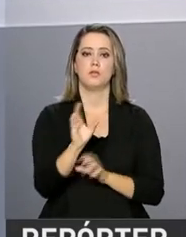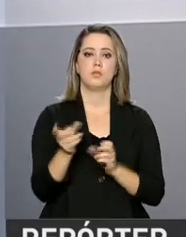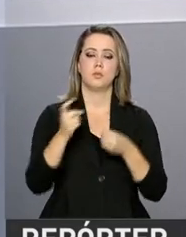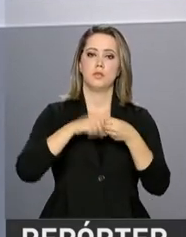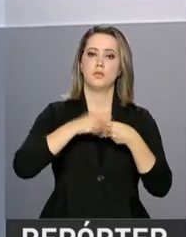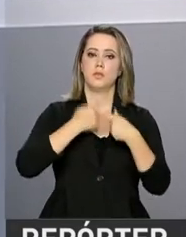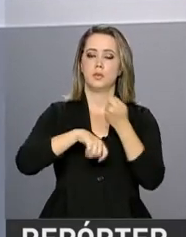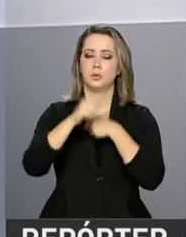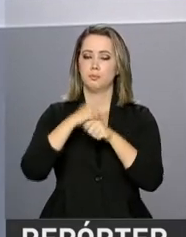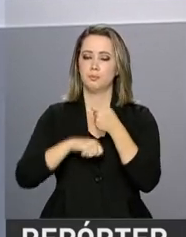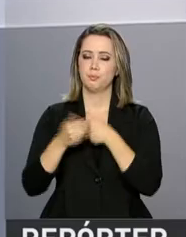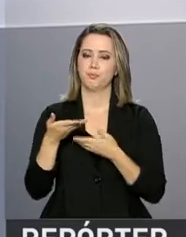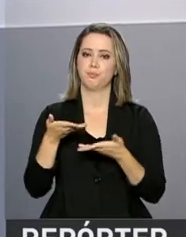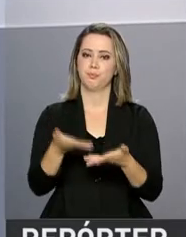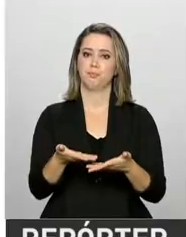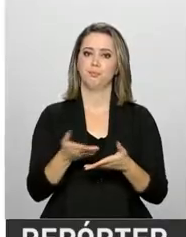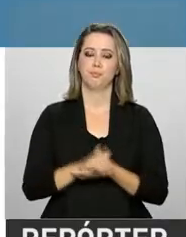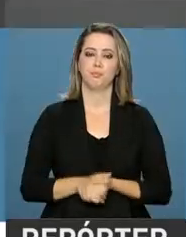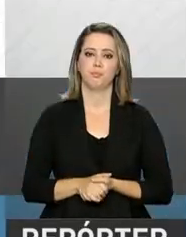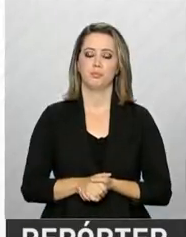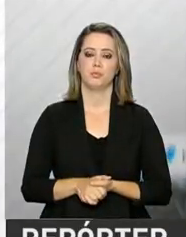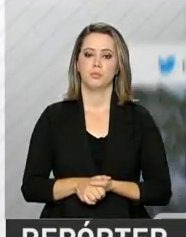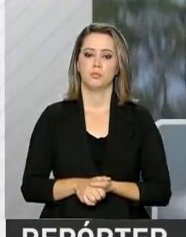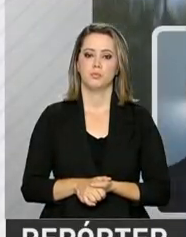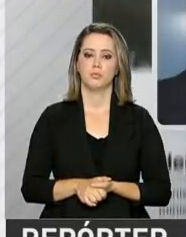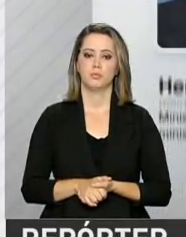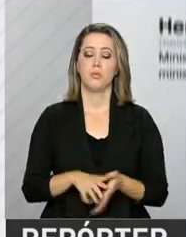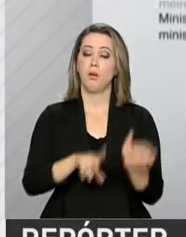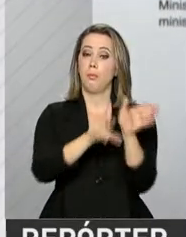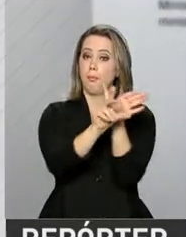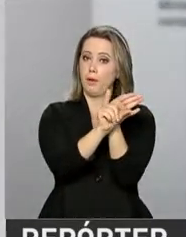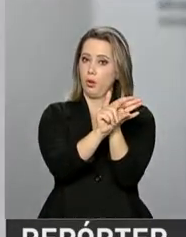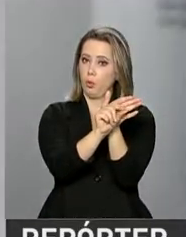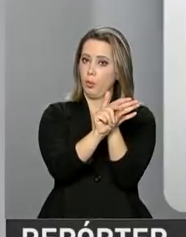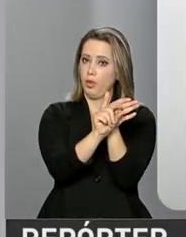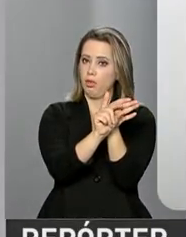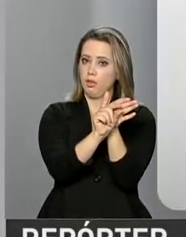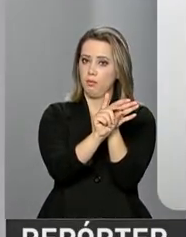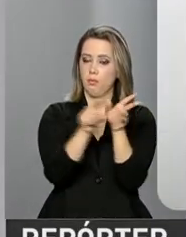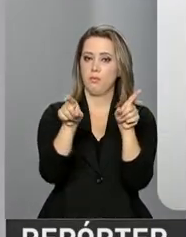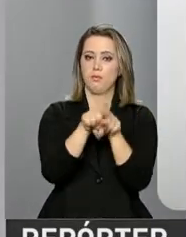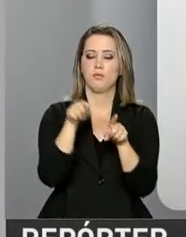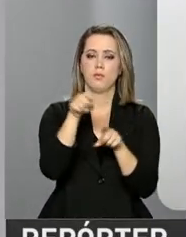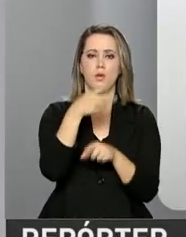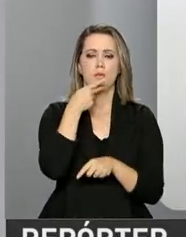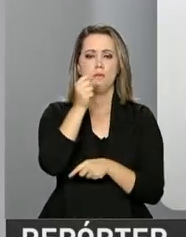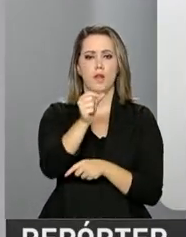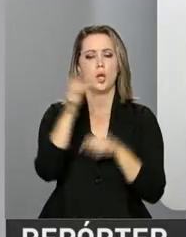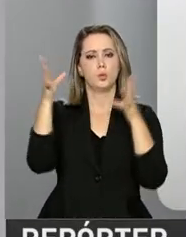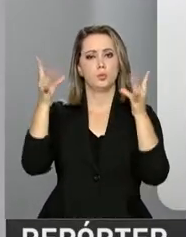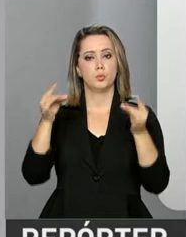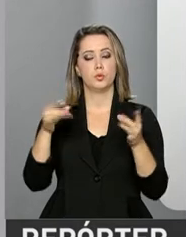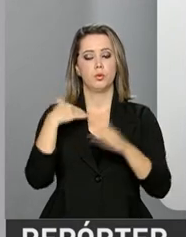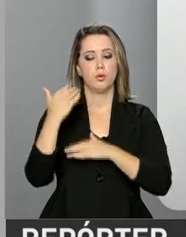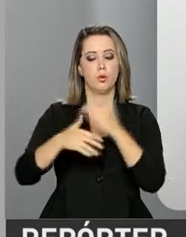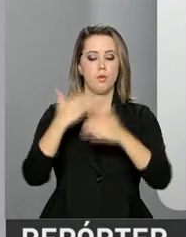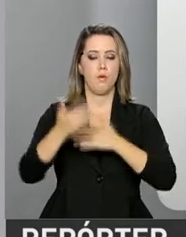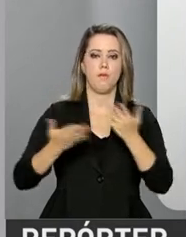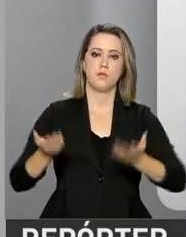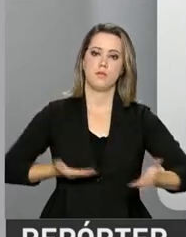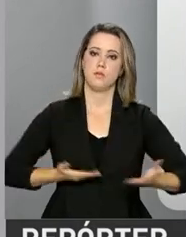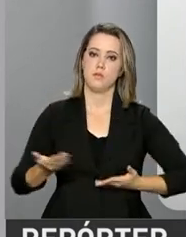recuperação do setor pelo twitter o ministro da fazenda e henrique meirelles destacou que o avanço do setor de serviços